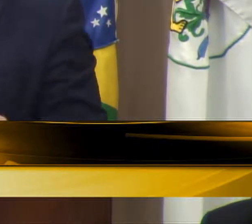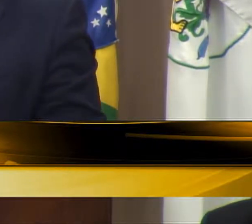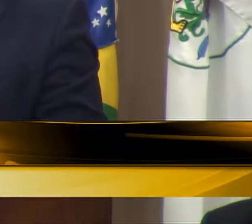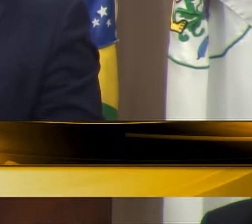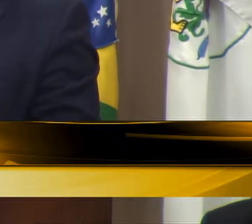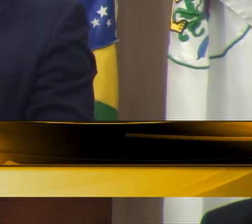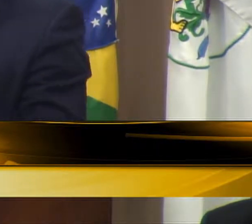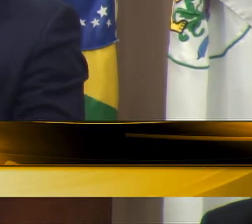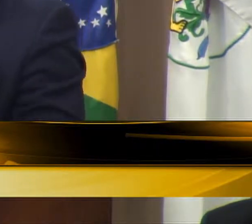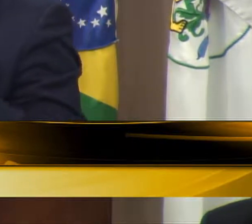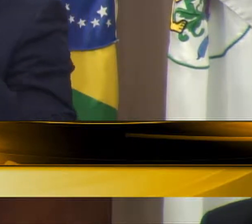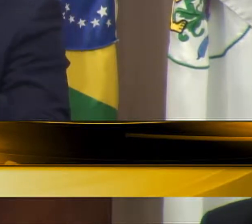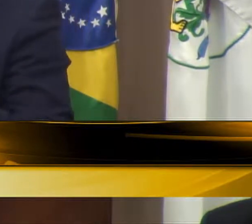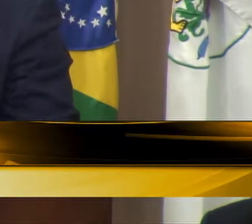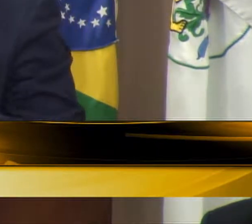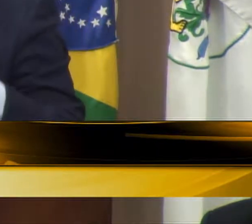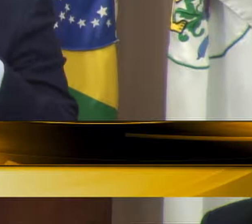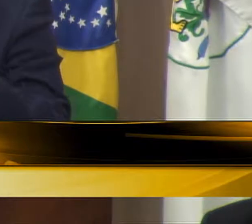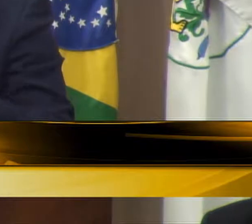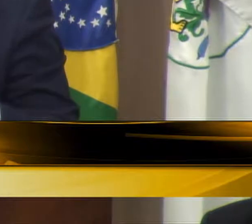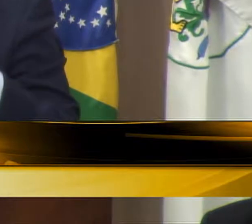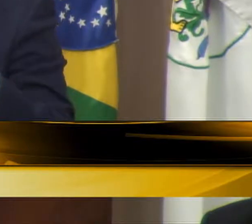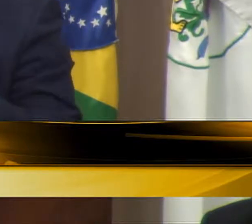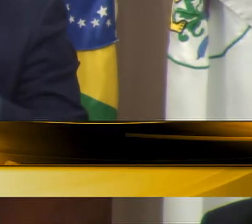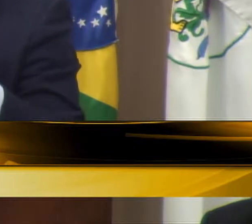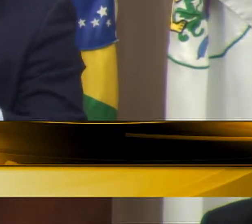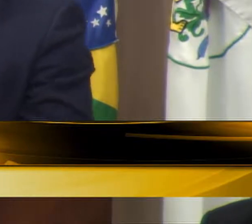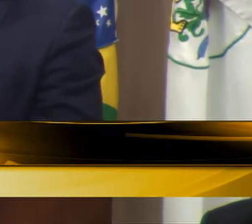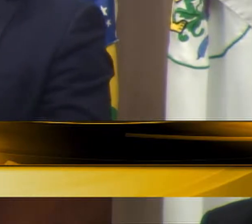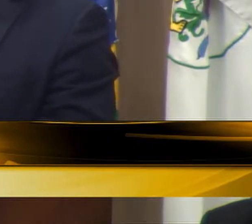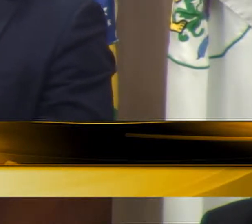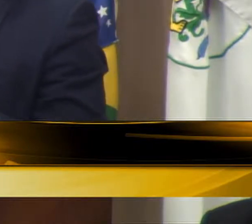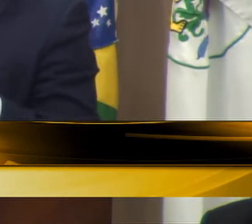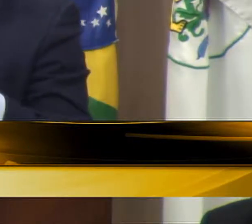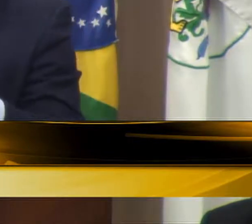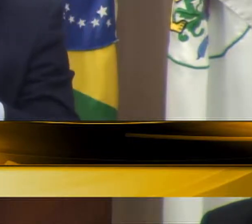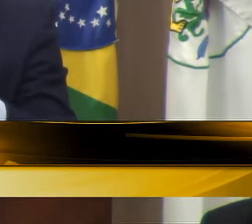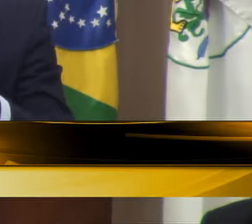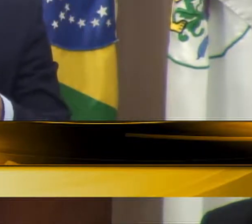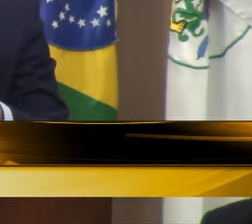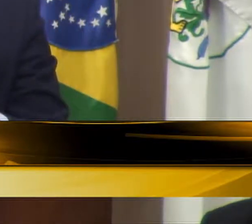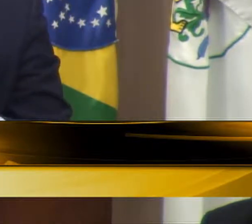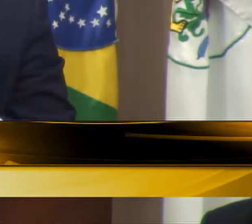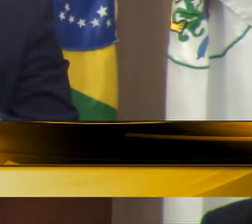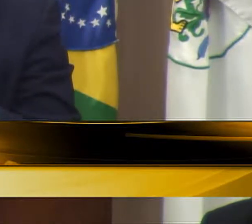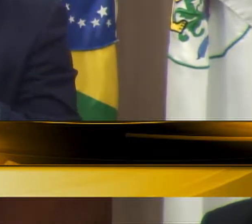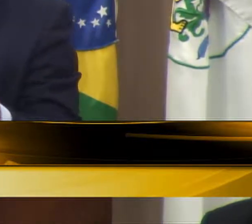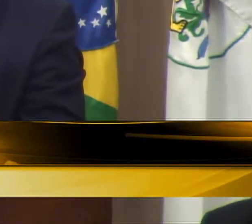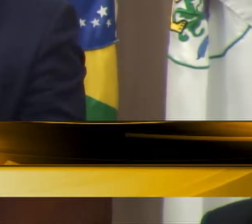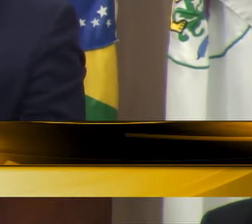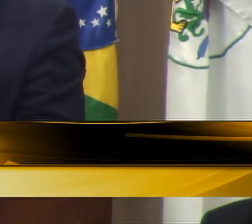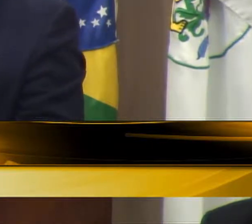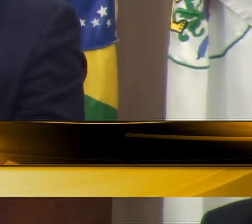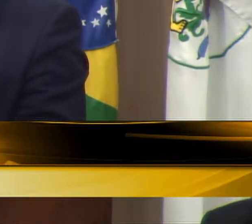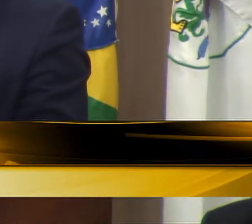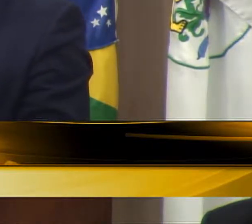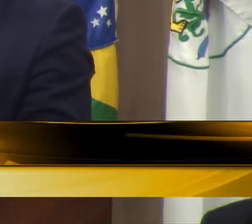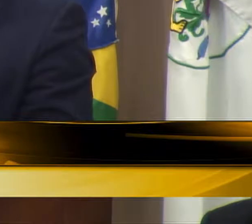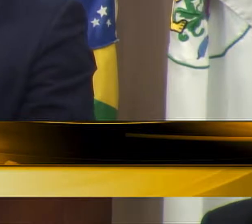São os piores possíveis. Eu mesmo já fui vítima de vários comentários. Até esses dias um cidadão me chamou de cabeça de